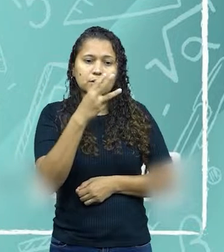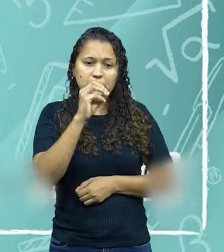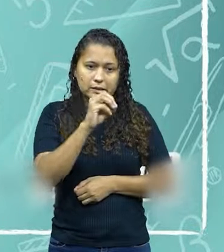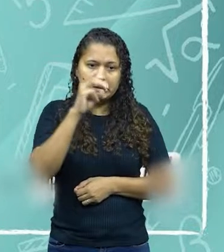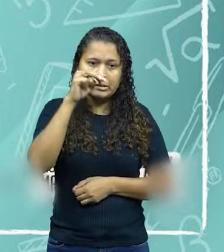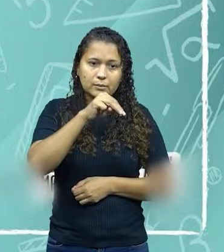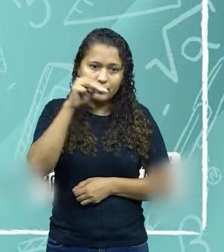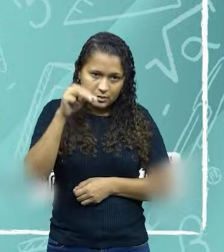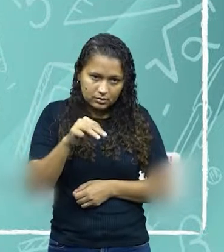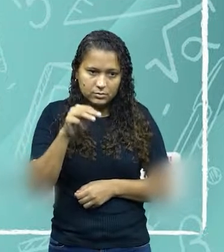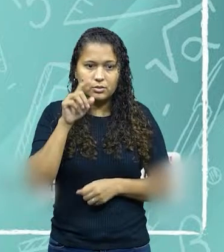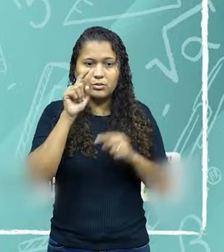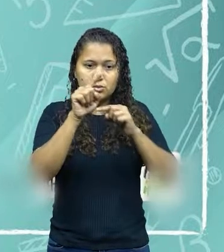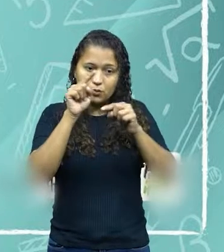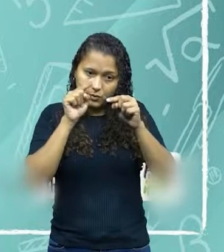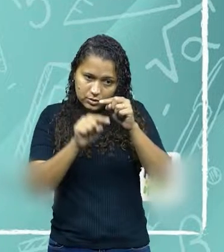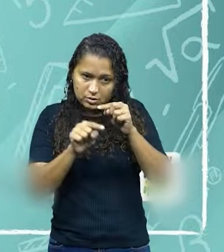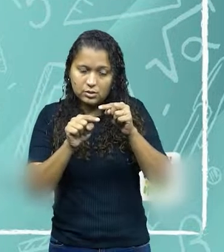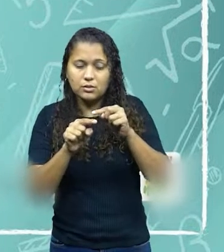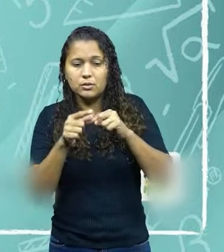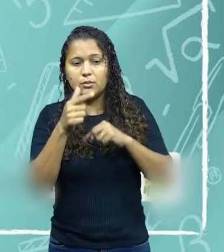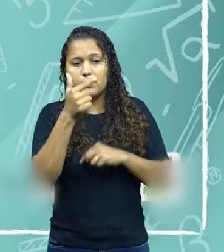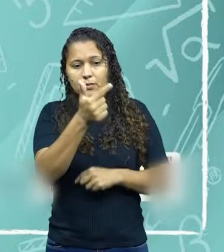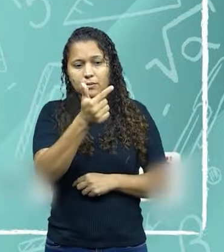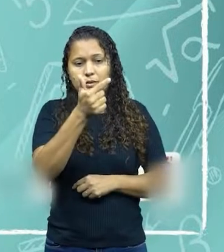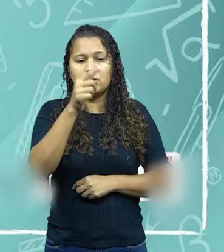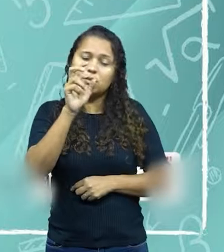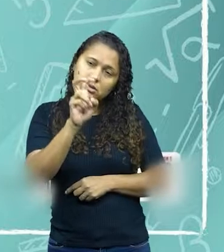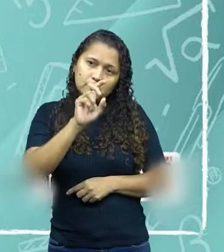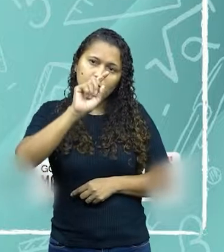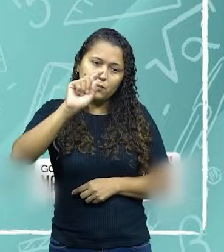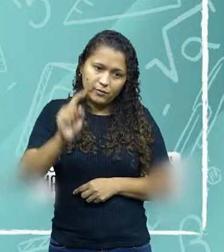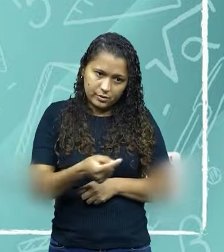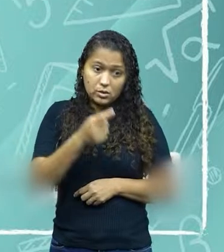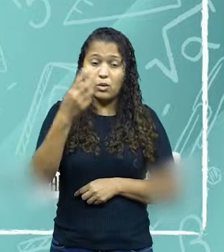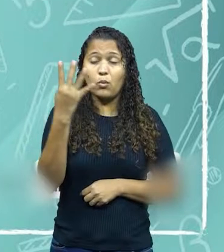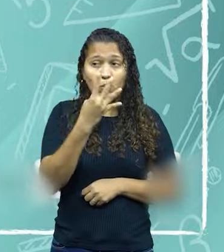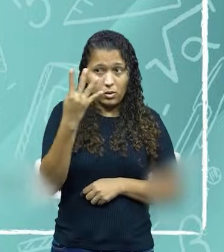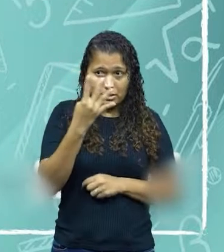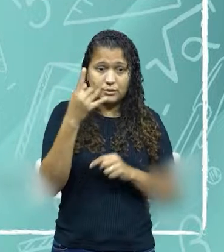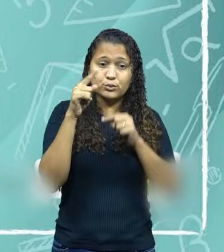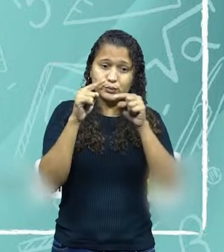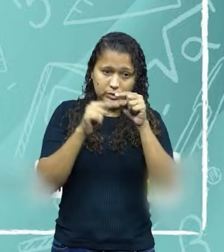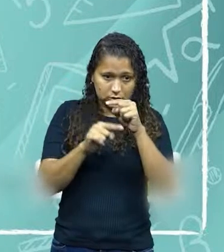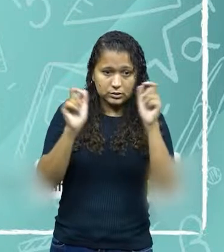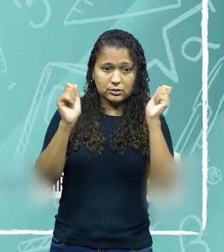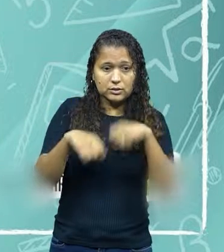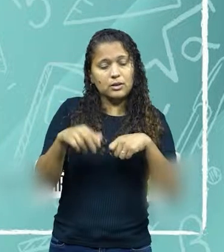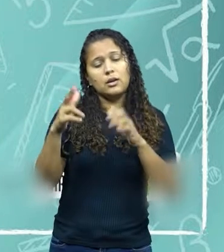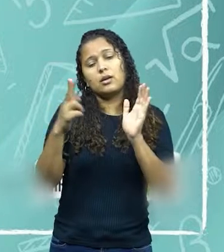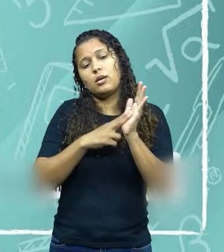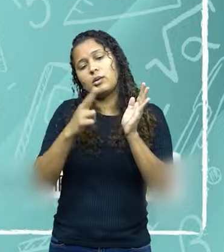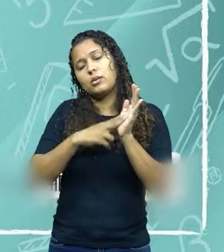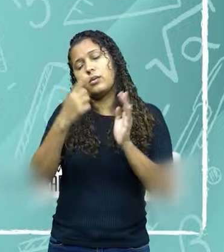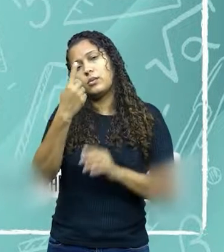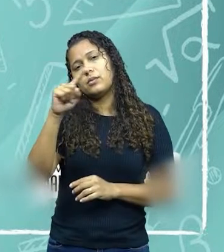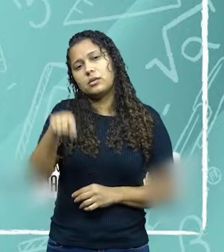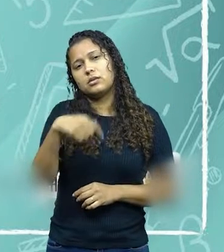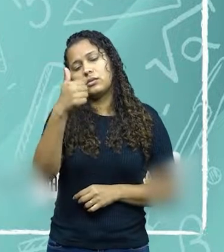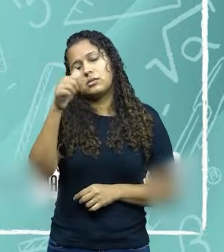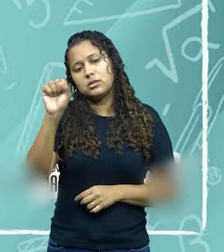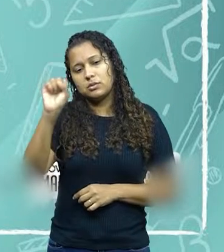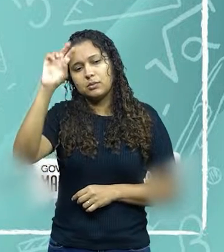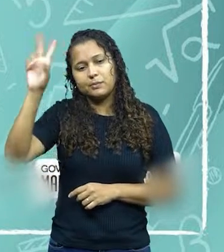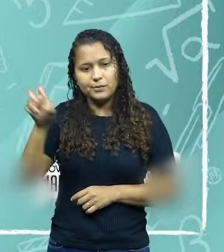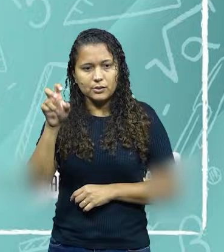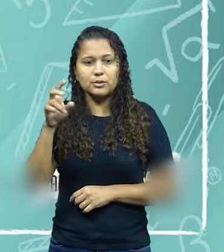milímetros dividido por 25,4, que é o padrão de 1 polegada, que equivale a 1,18 polegadas.